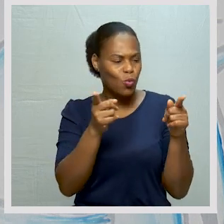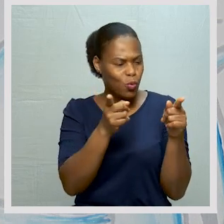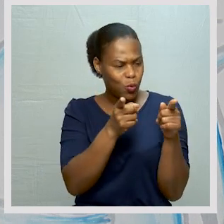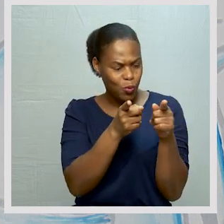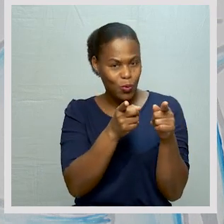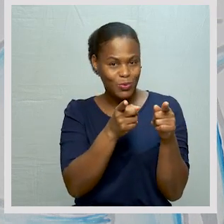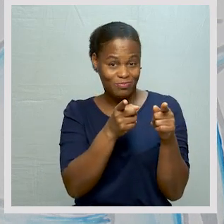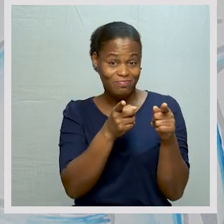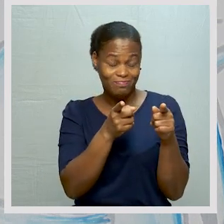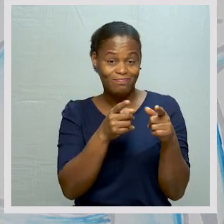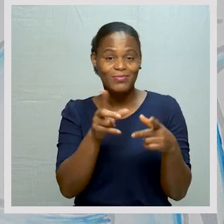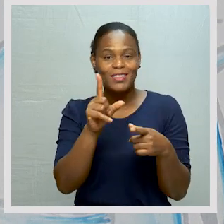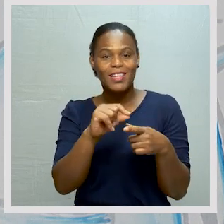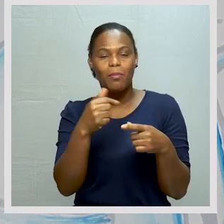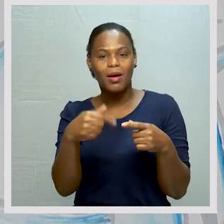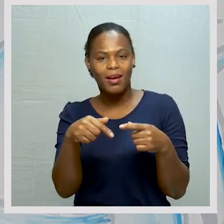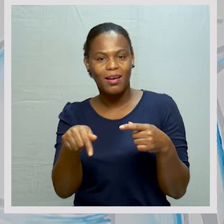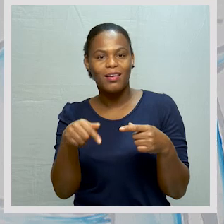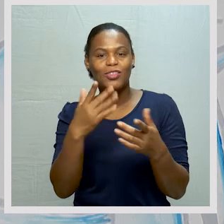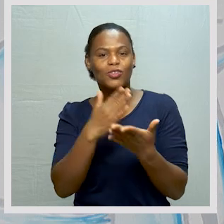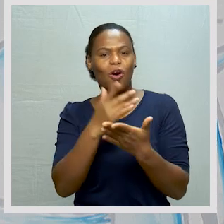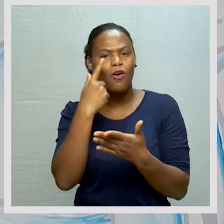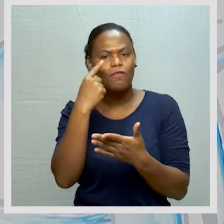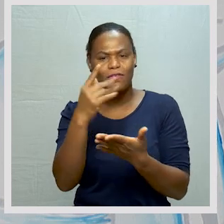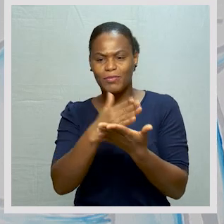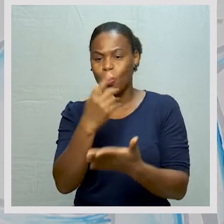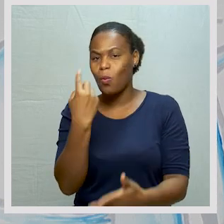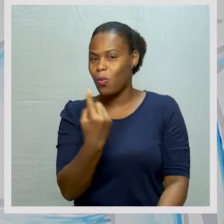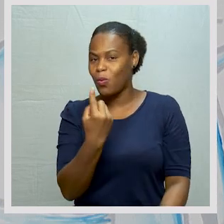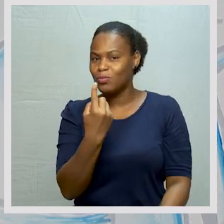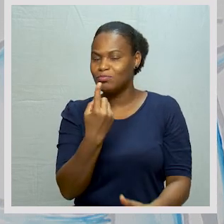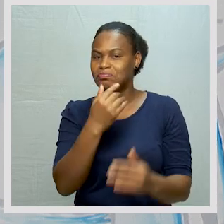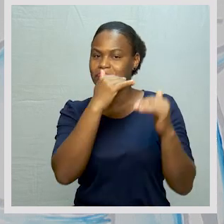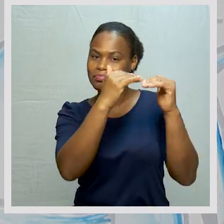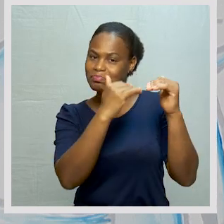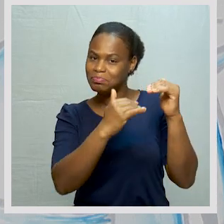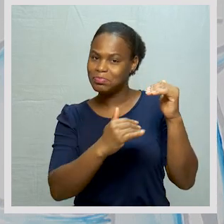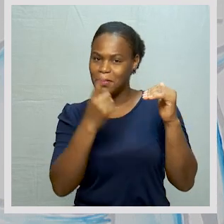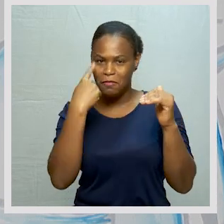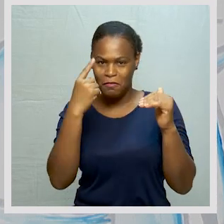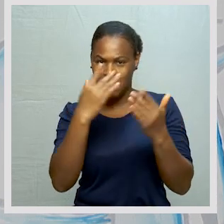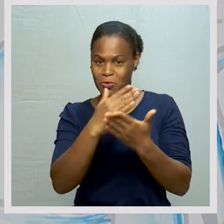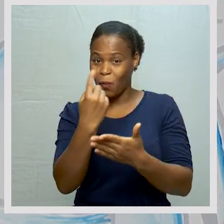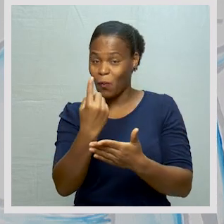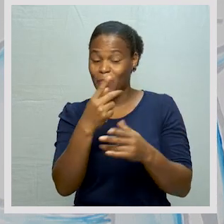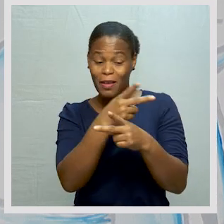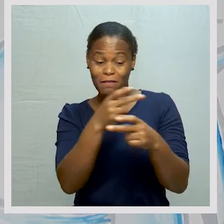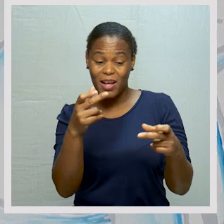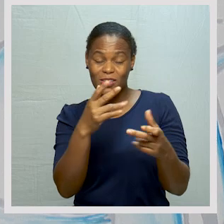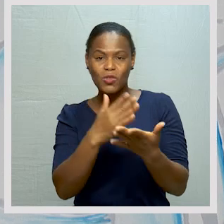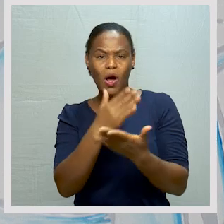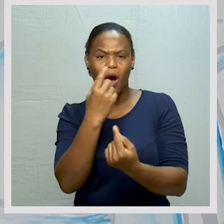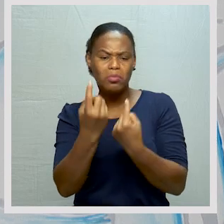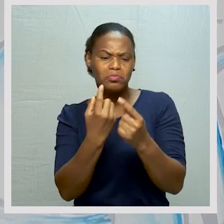são frases curtas, não é? Que tem apenas um verbo conjugado. Esta frase